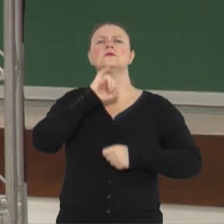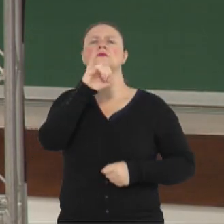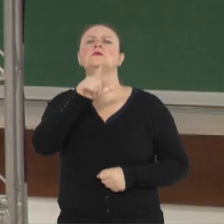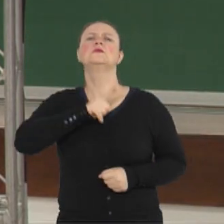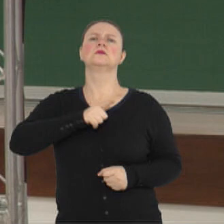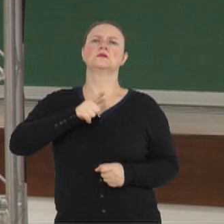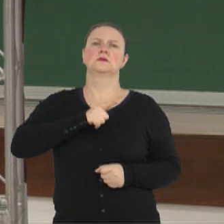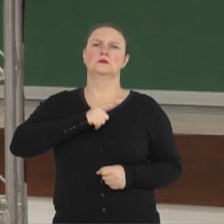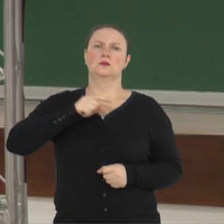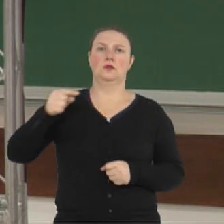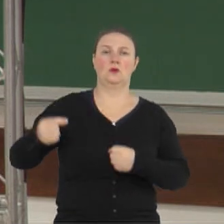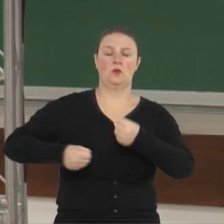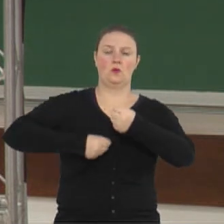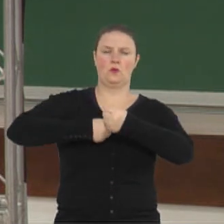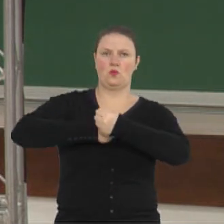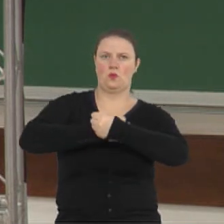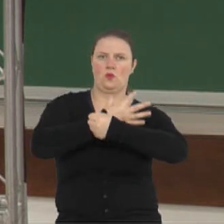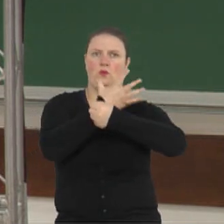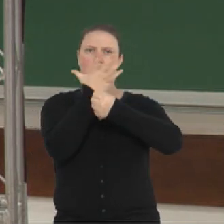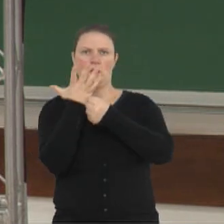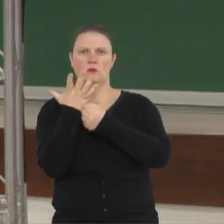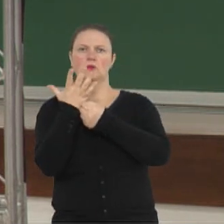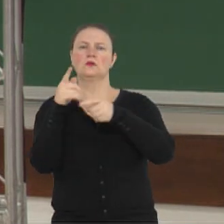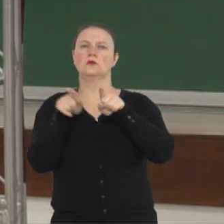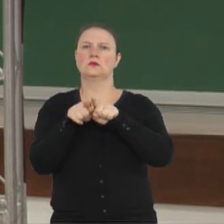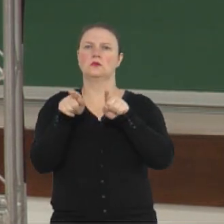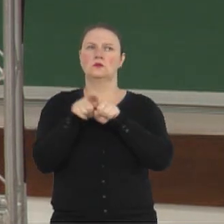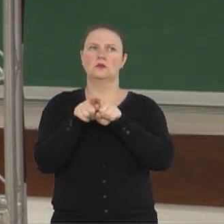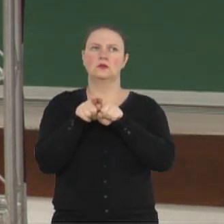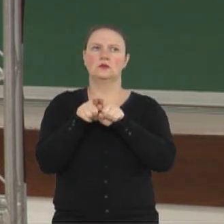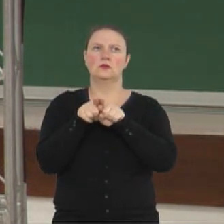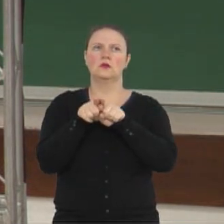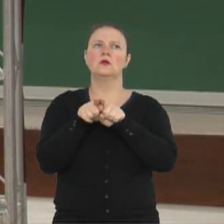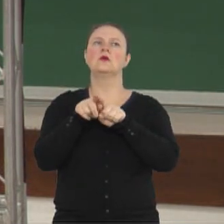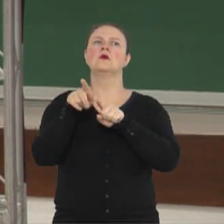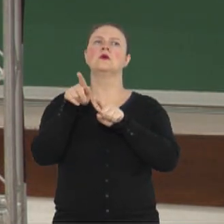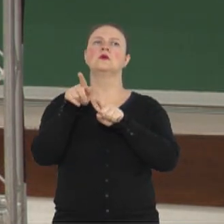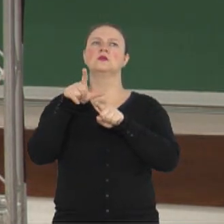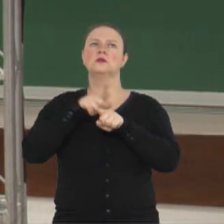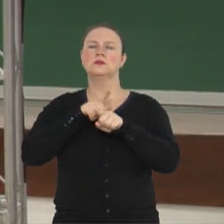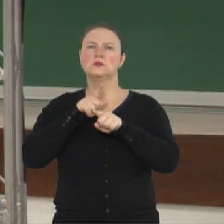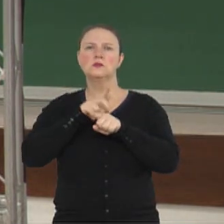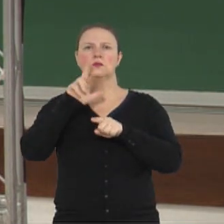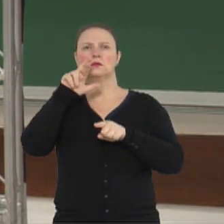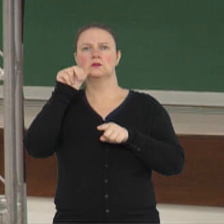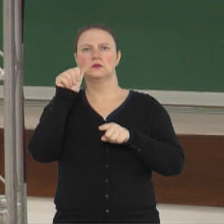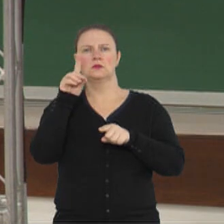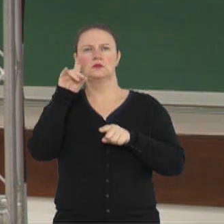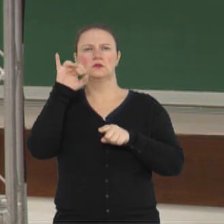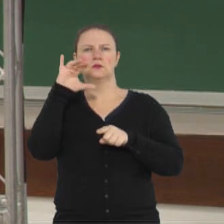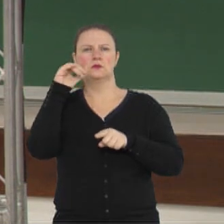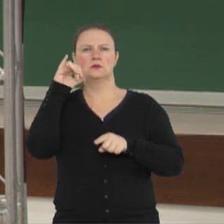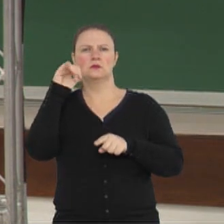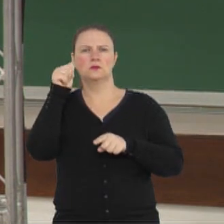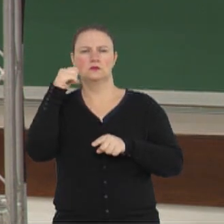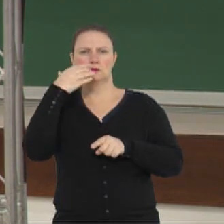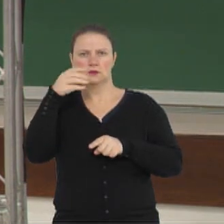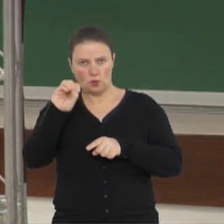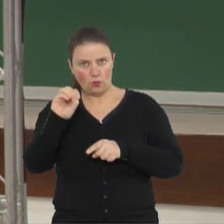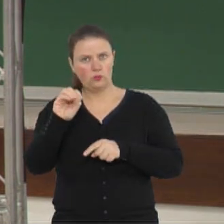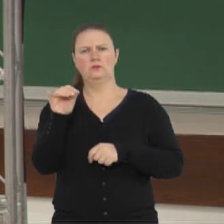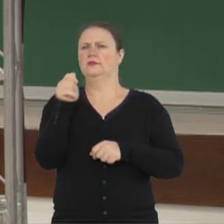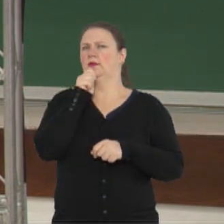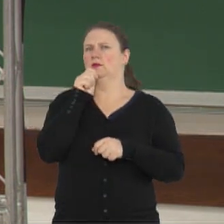existe potenciação e radiciação. Eu acredito que ainda não, pois nós vamos ver esse conteúdo